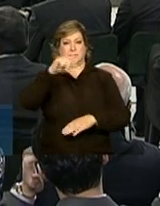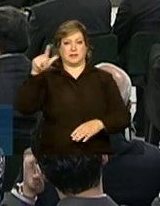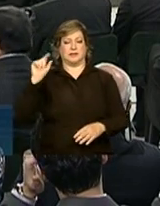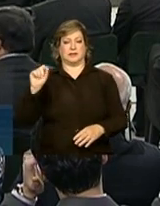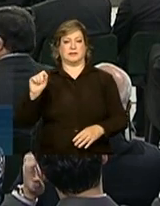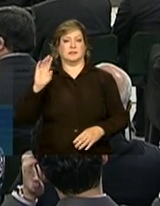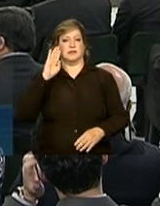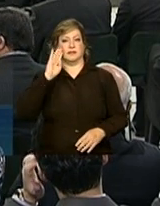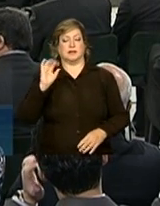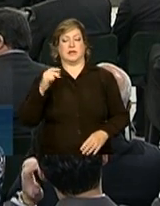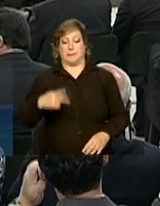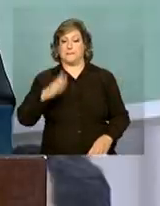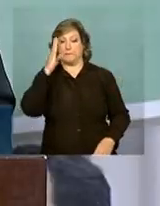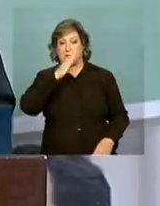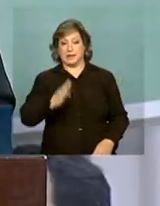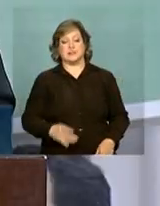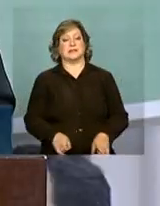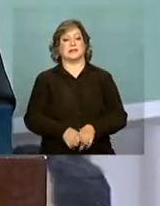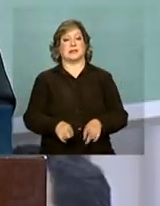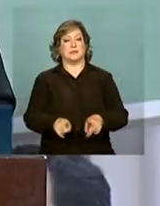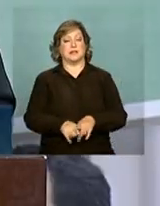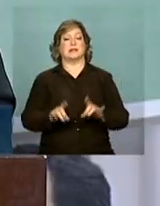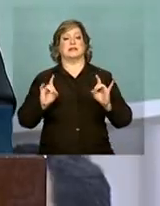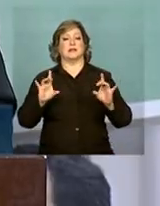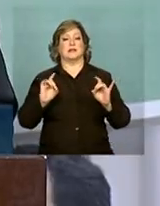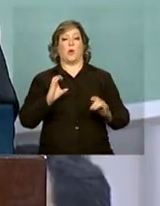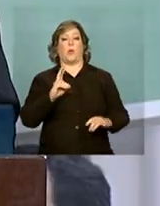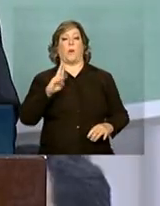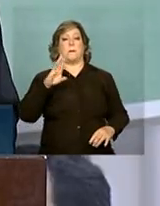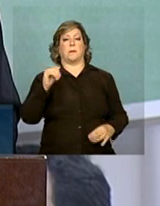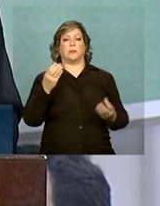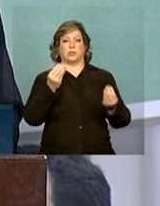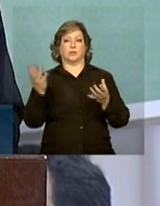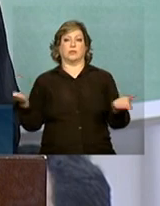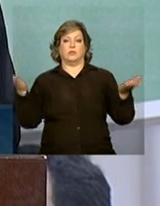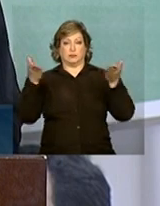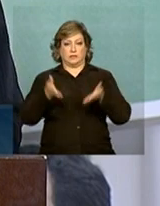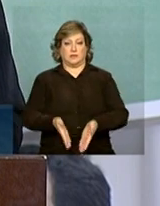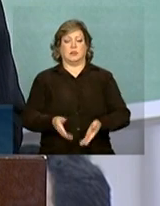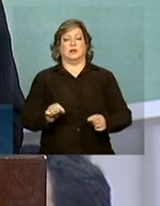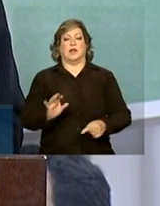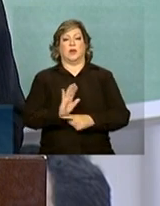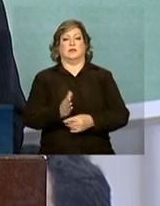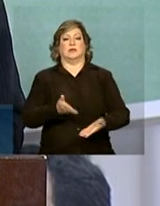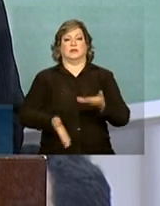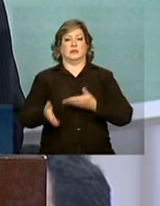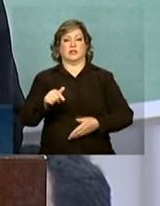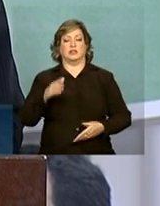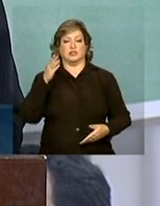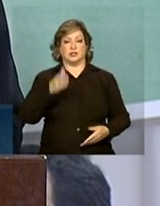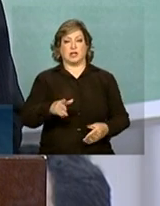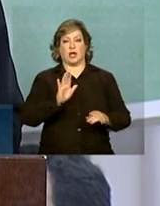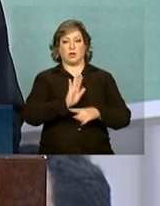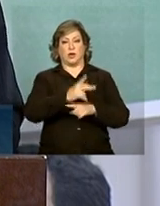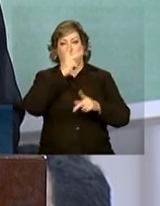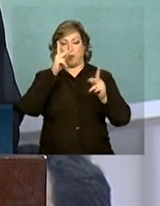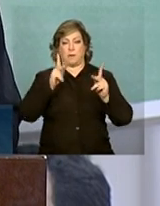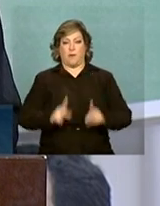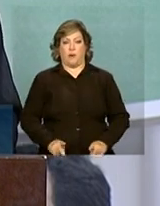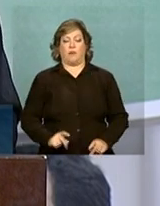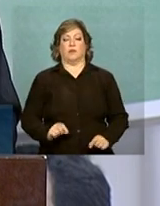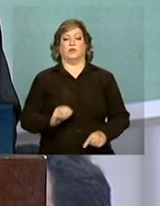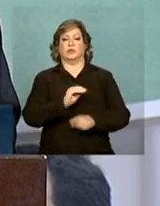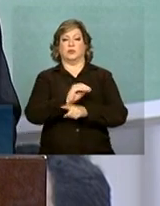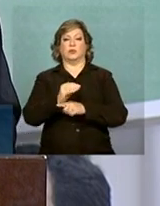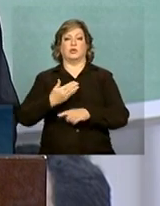e médicos brasileiros também, especialmente médicos cubanos, que vão estar nesse atendimento direto da população,